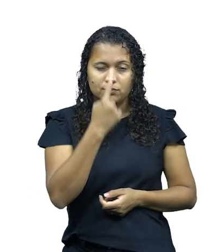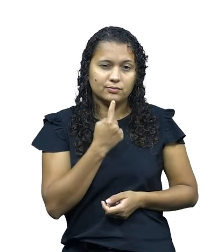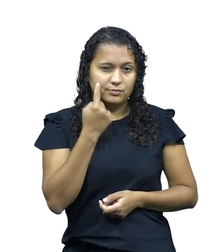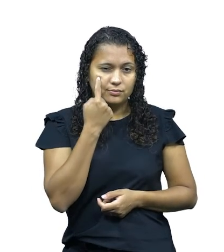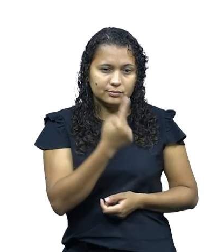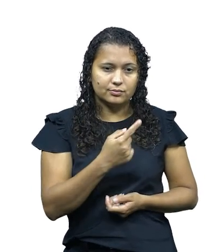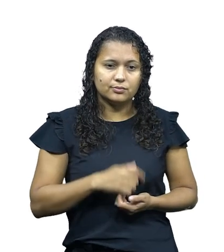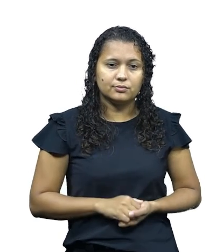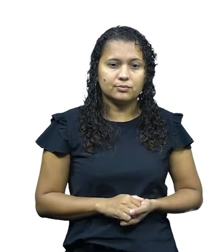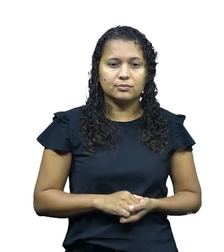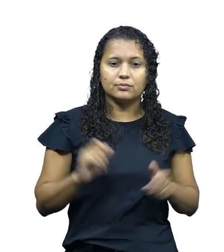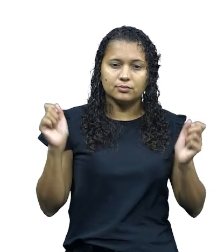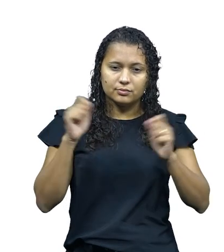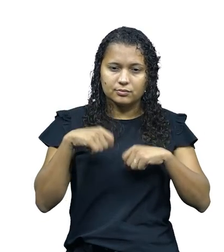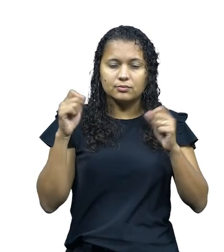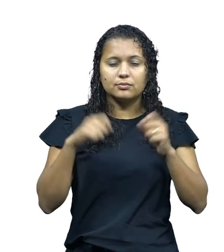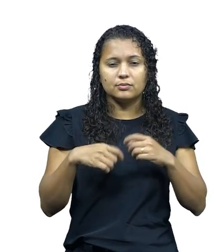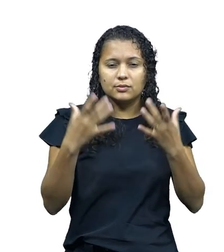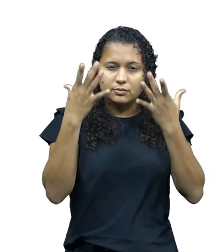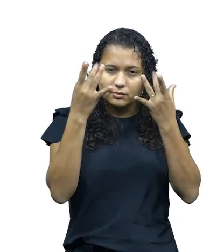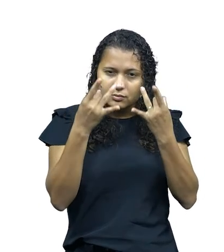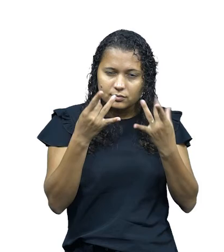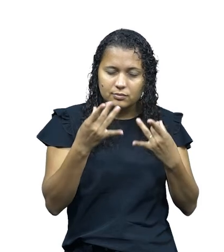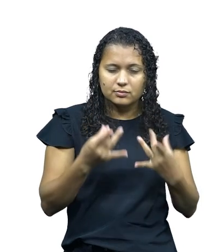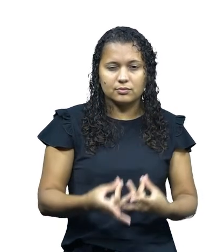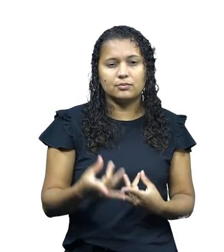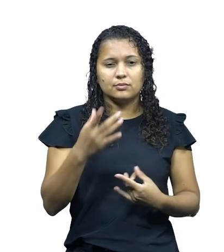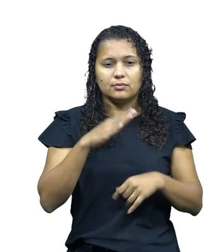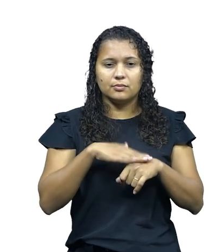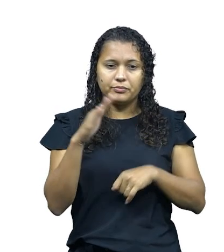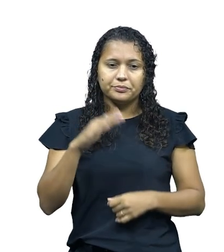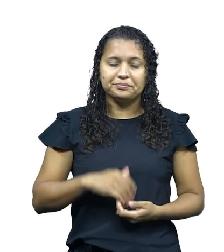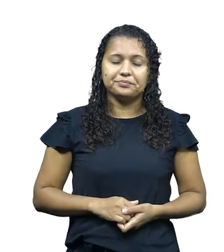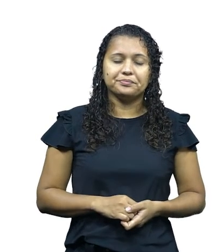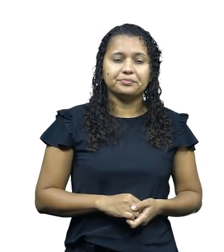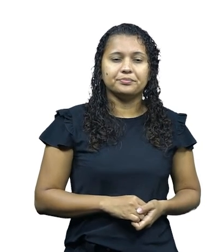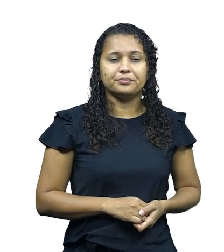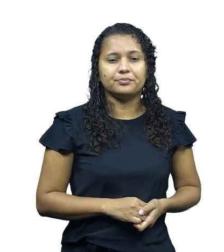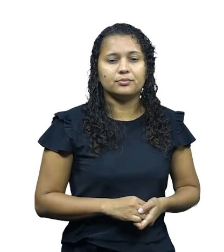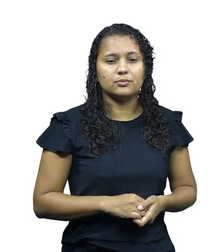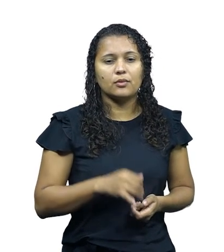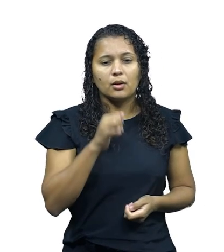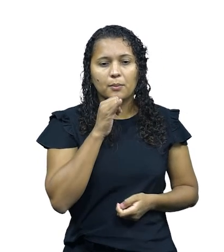vocês um outro desenho que traz essa observação um pouquinho mais ilustrativa.